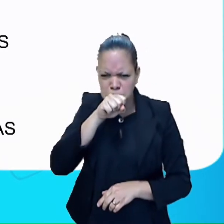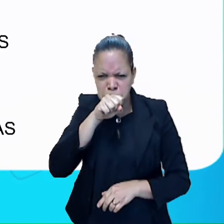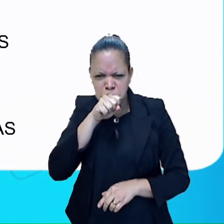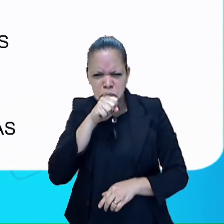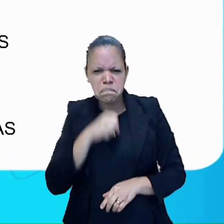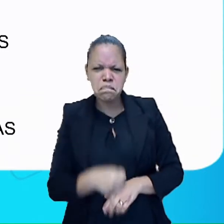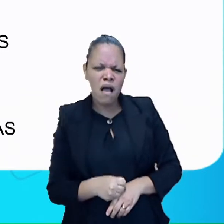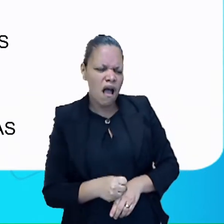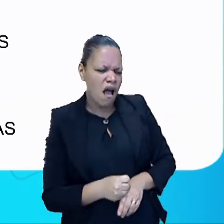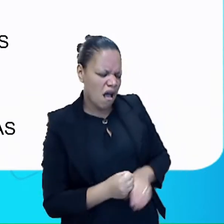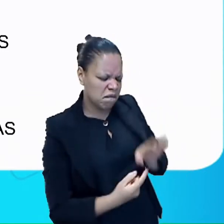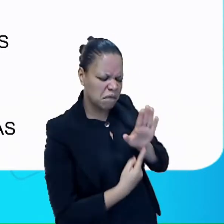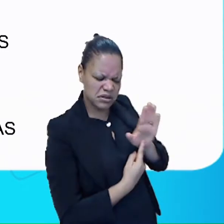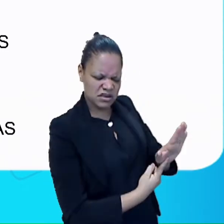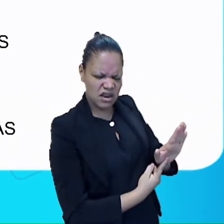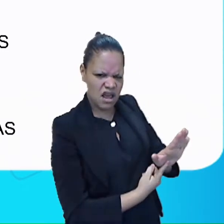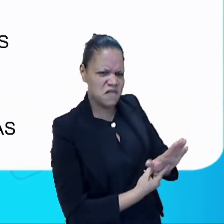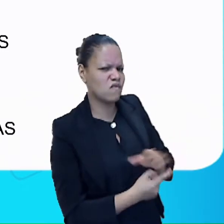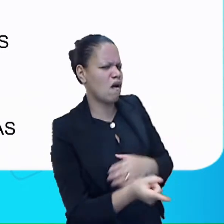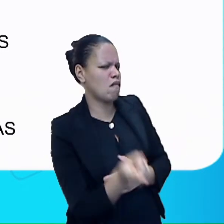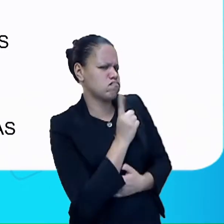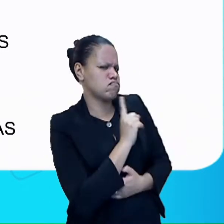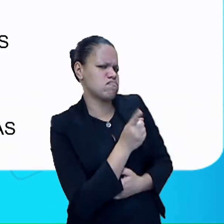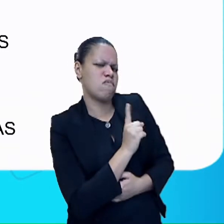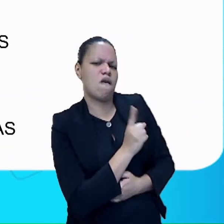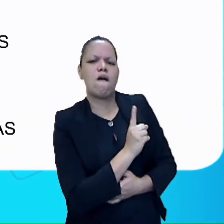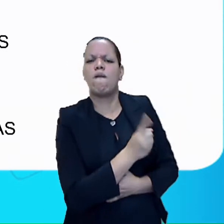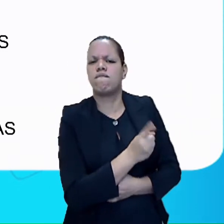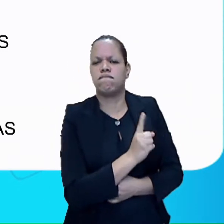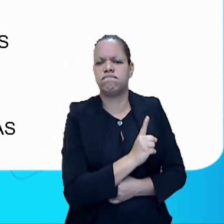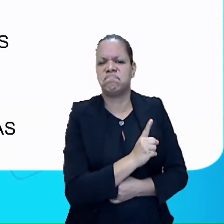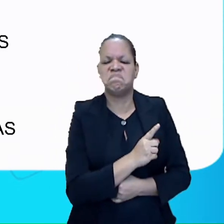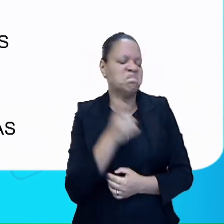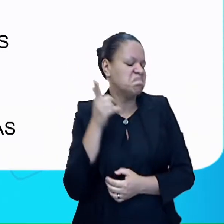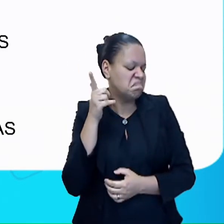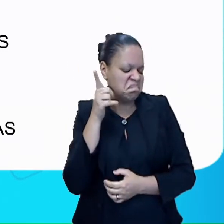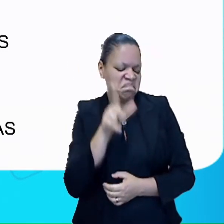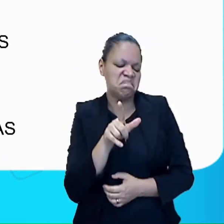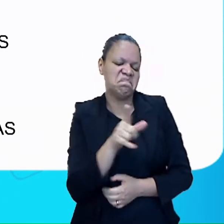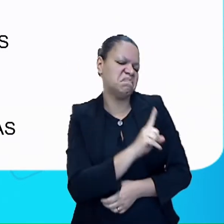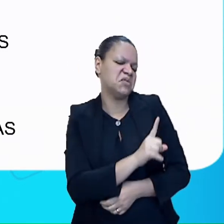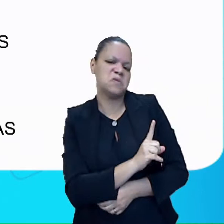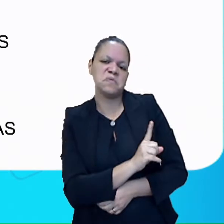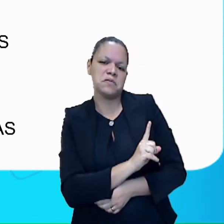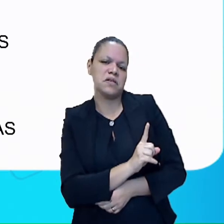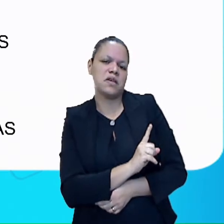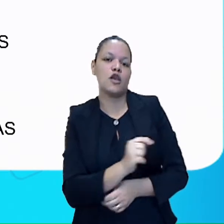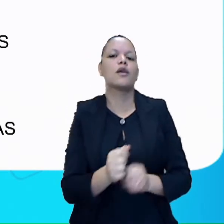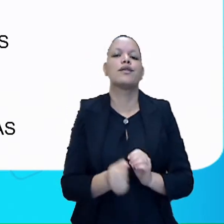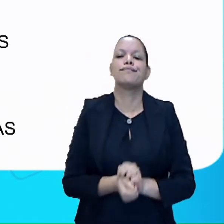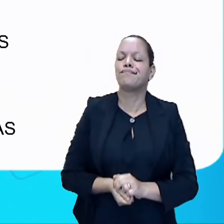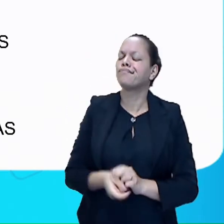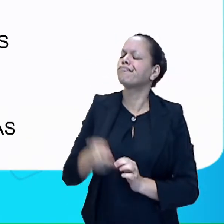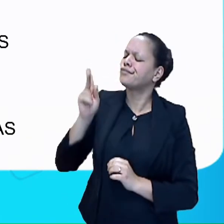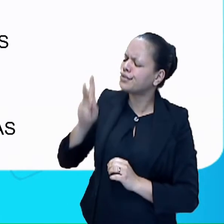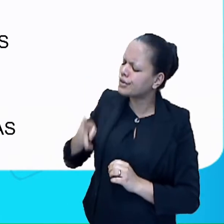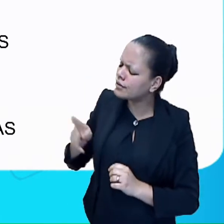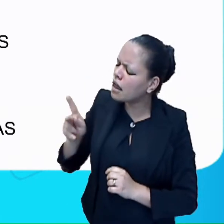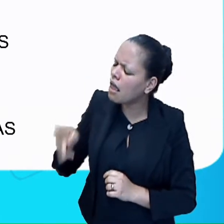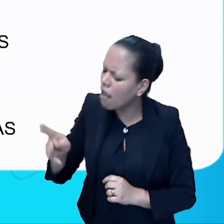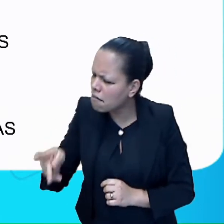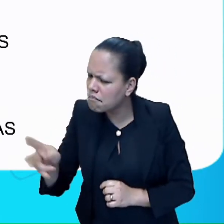Ah, professora, não conseguia não. Olha lá o que ele fala, ó. Eu sempre acabo dormindo